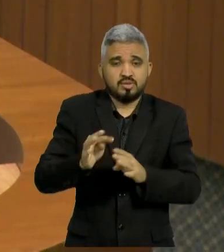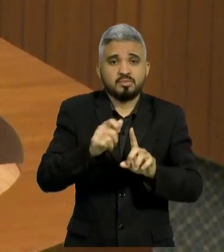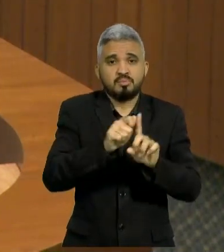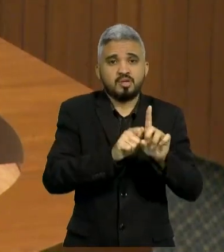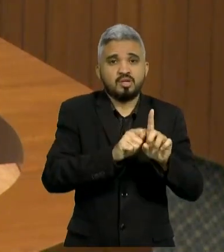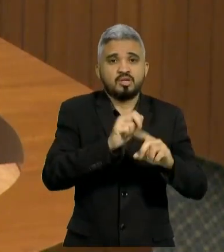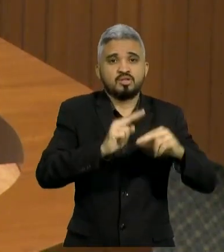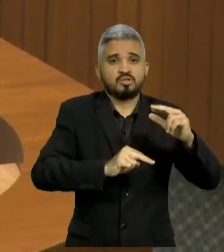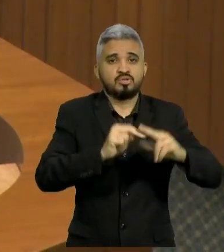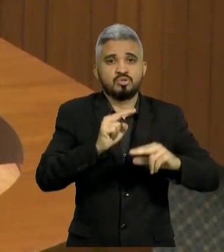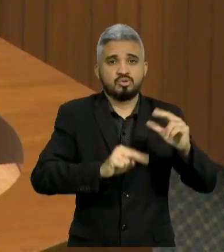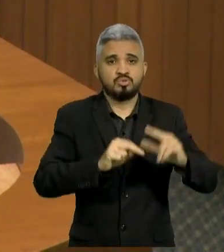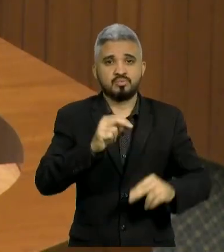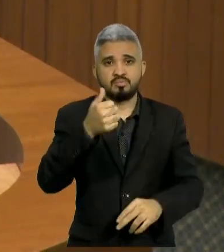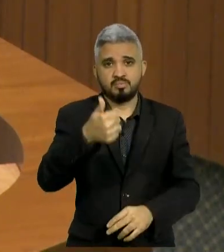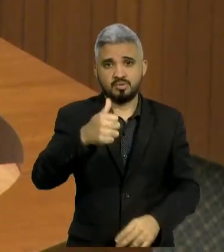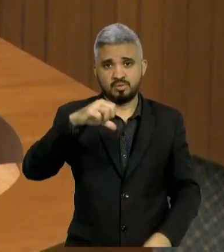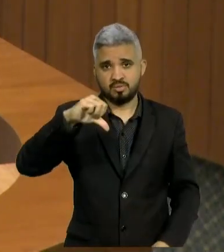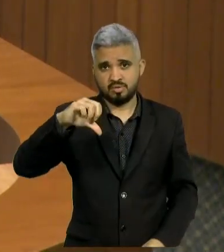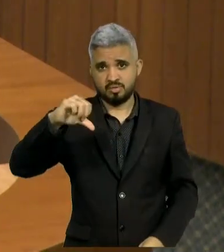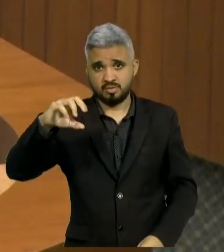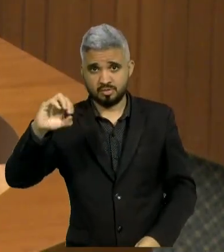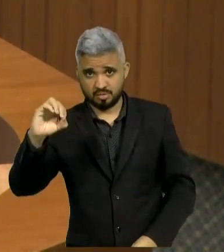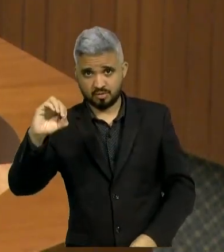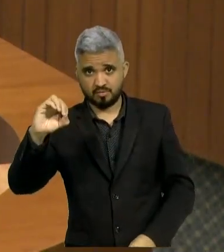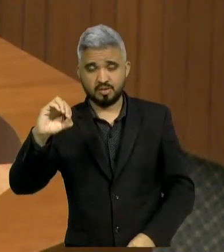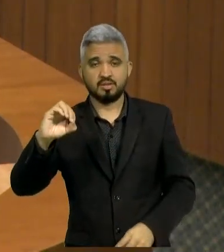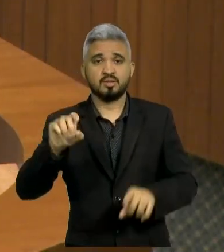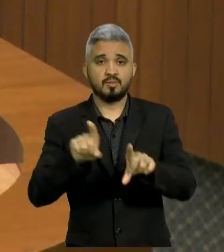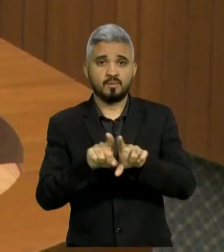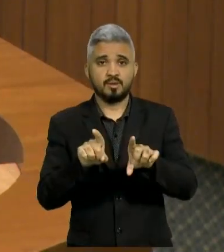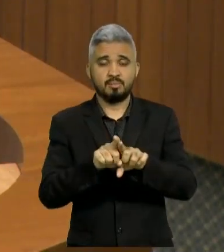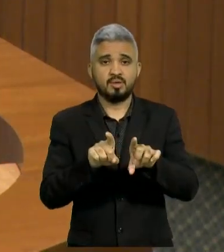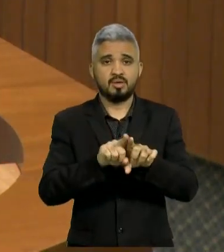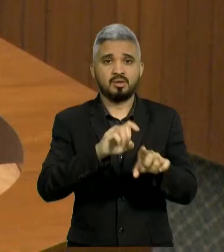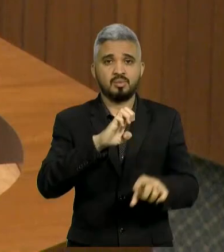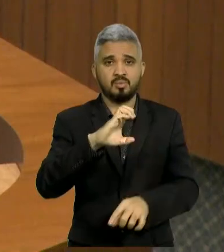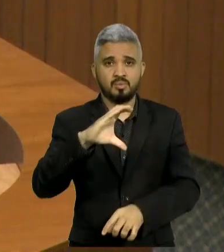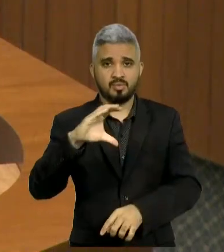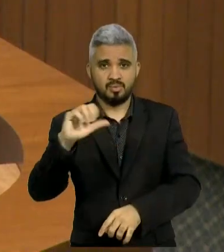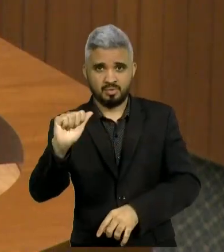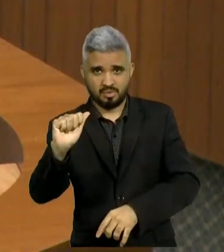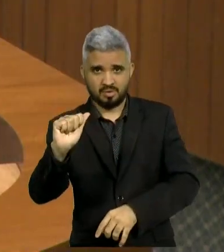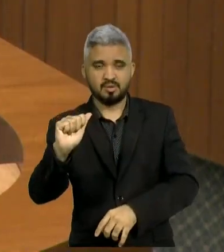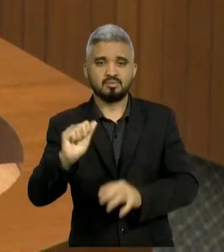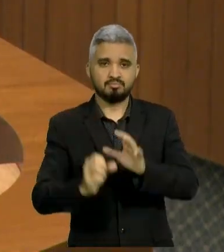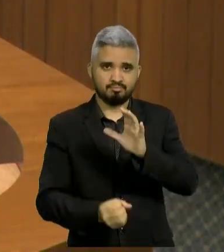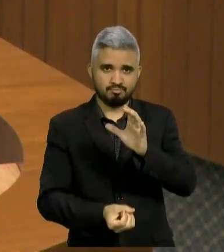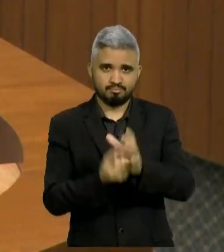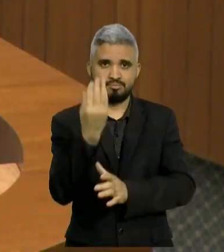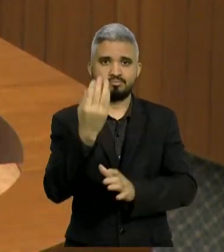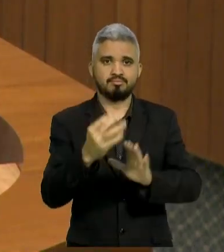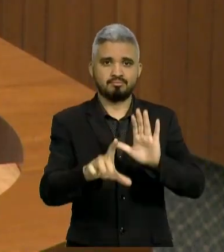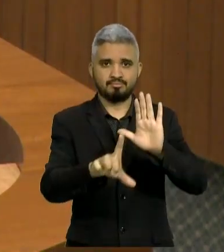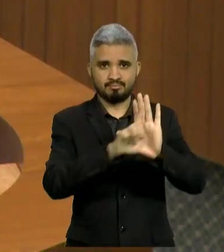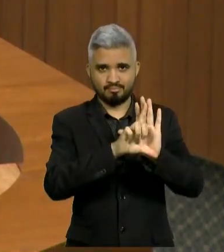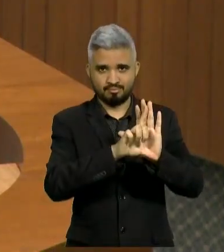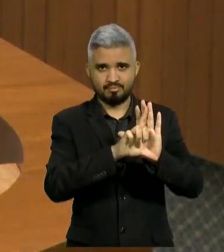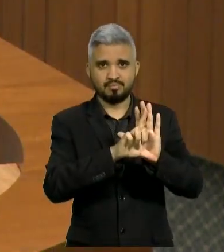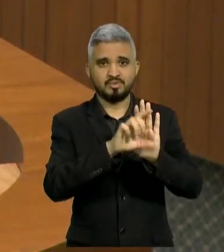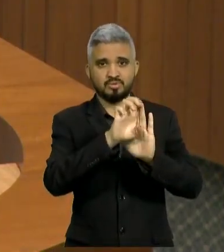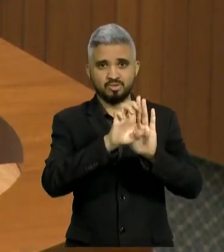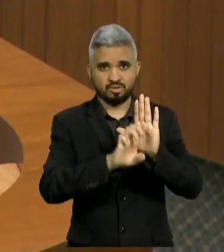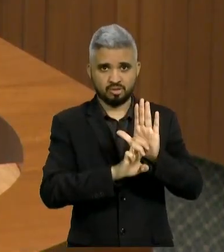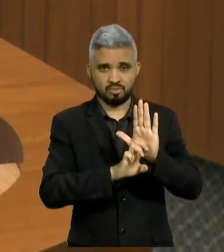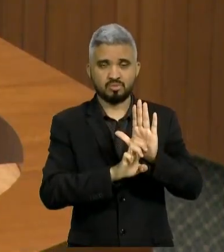1990, juntamente com o Estatuto da Criança e do Adolescente, que é o ECA. E o Conselho Tutelar, ele representa